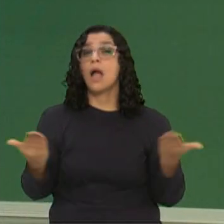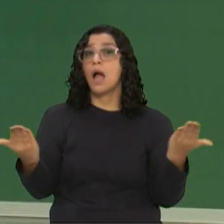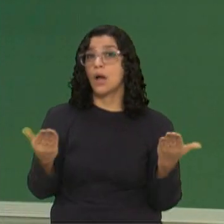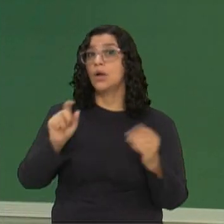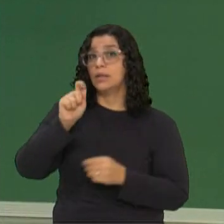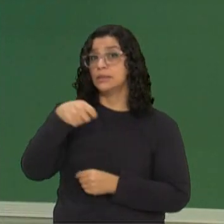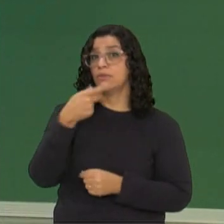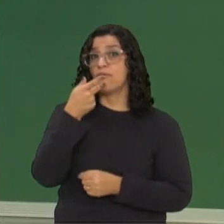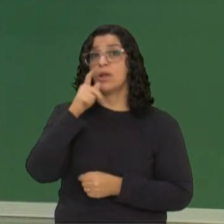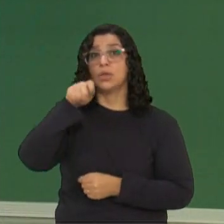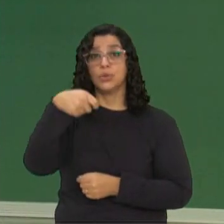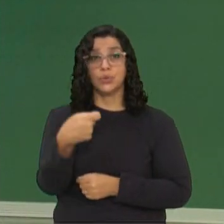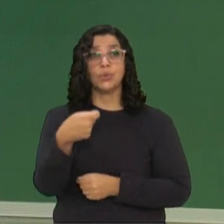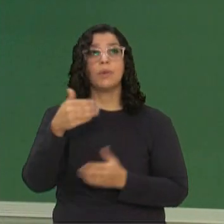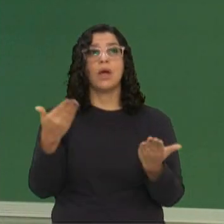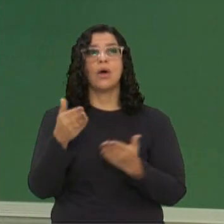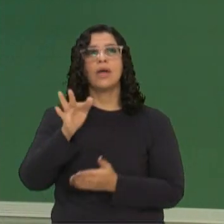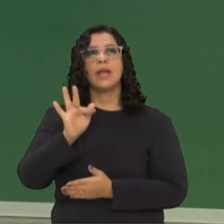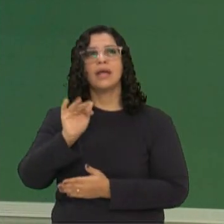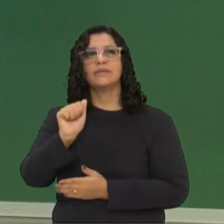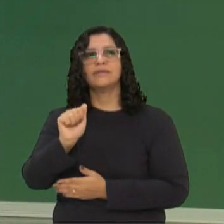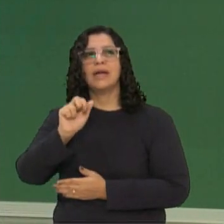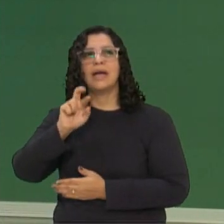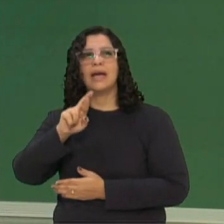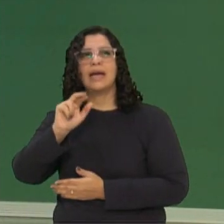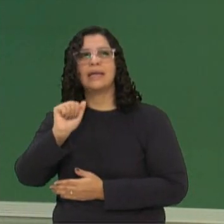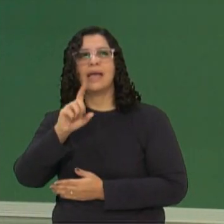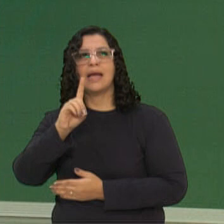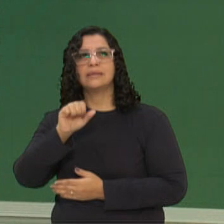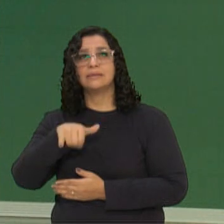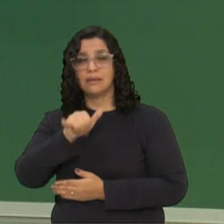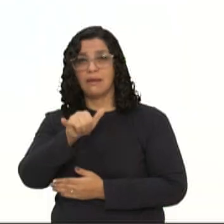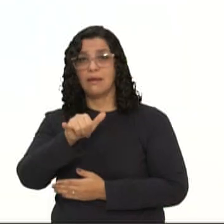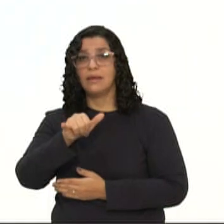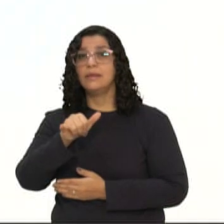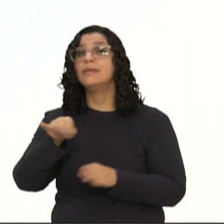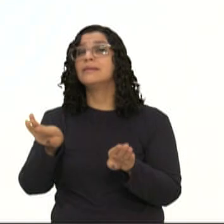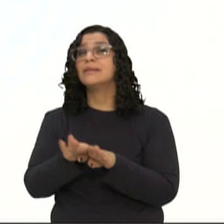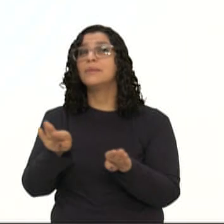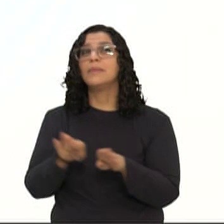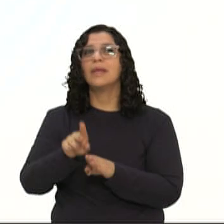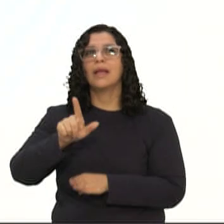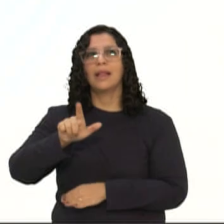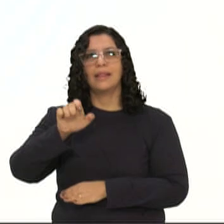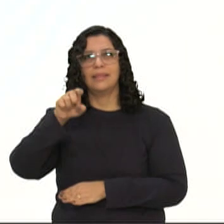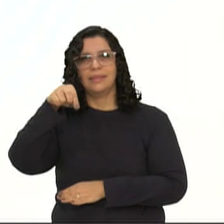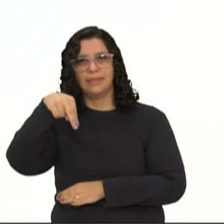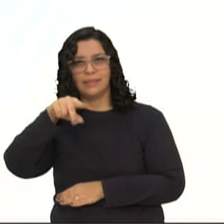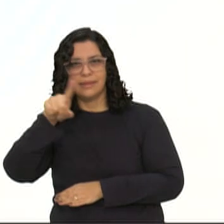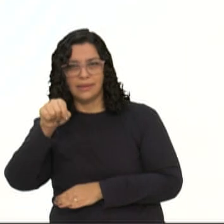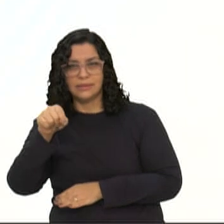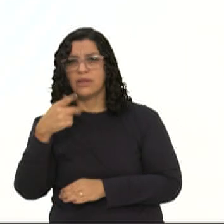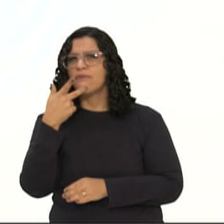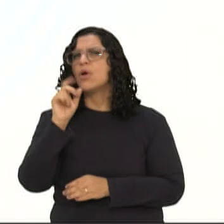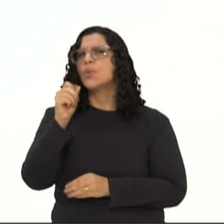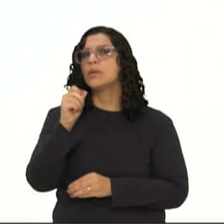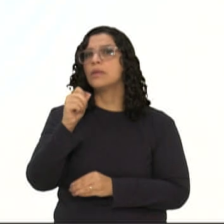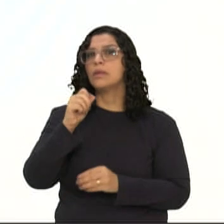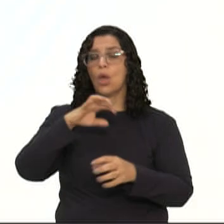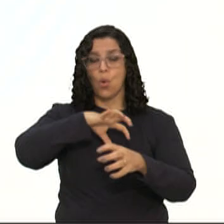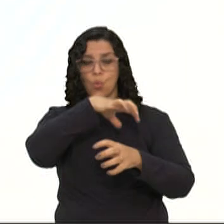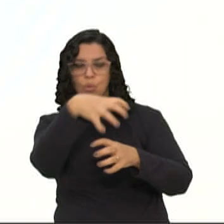Agora sim, nós vamos falar do Faraday e Lenz, né? Faraday e Lenz. Diz aqui, ó, um campo